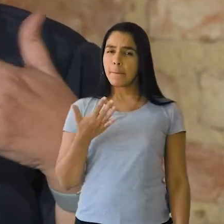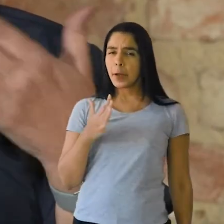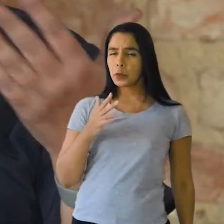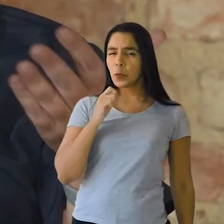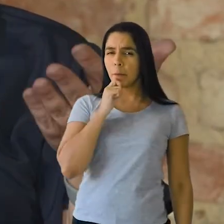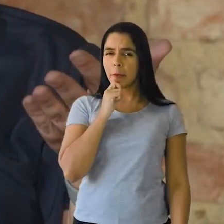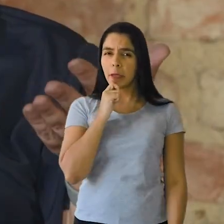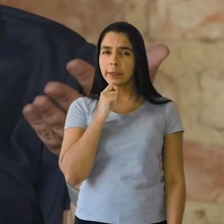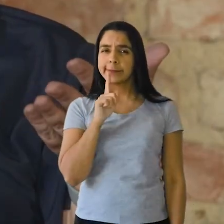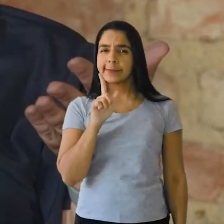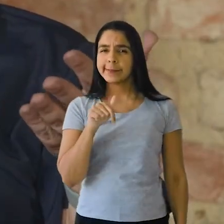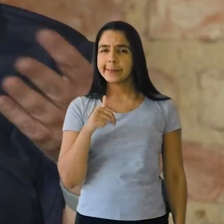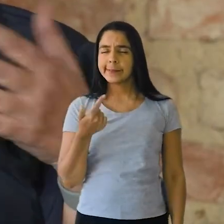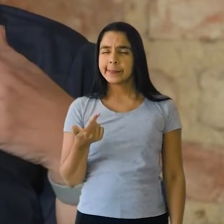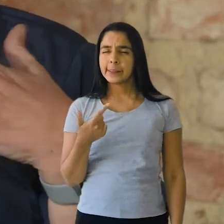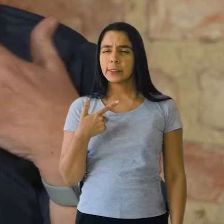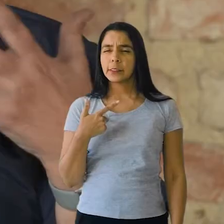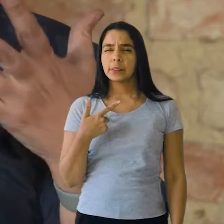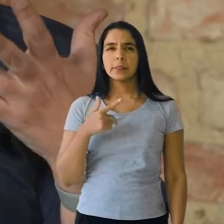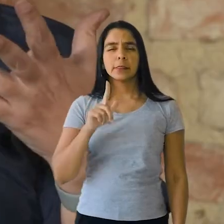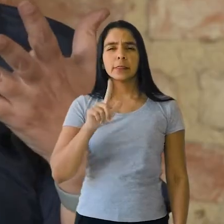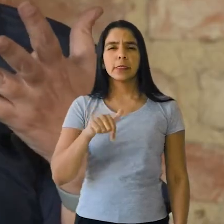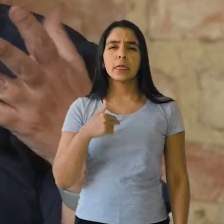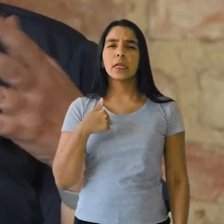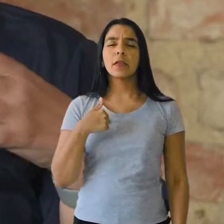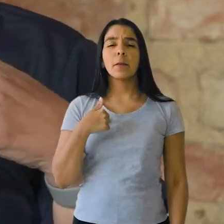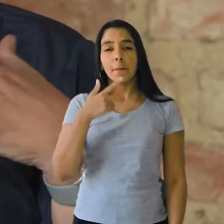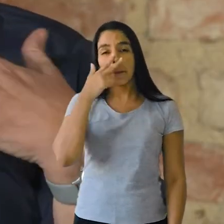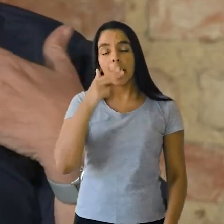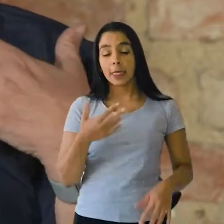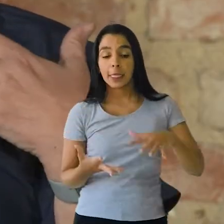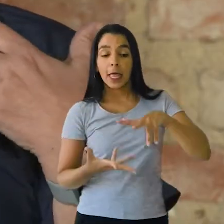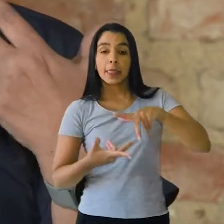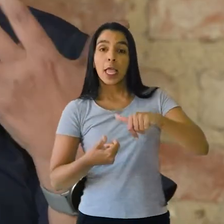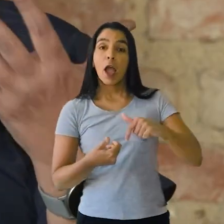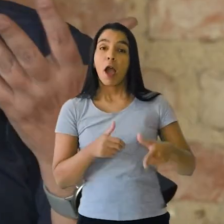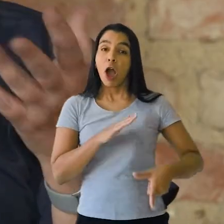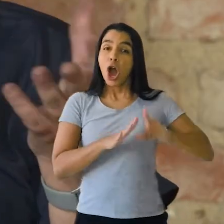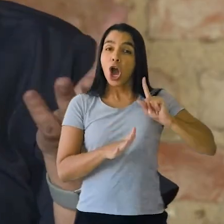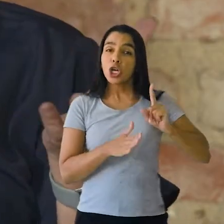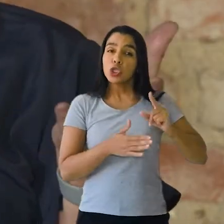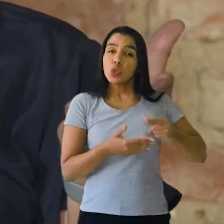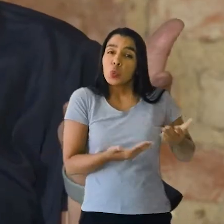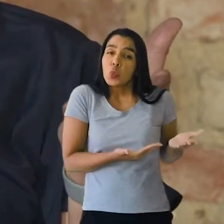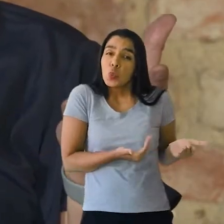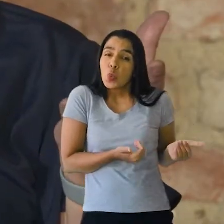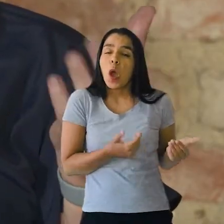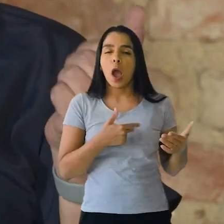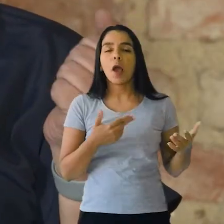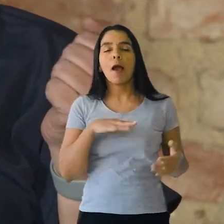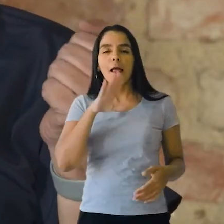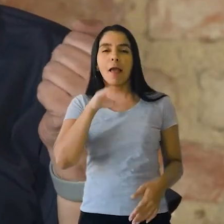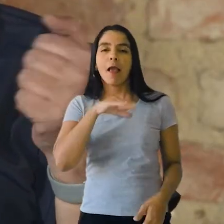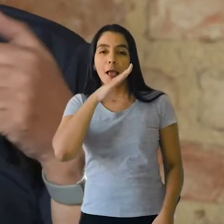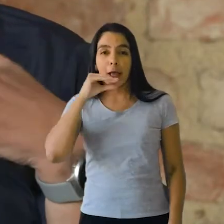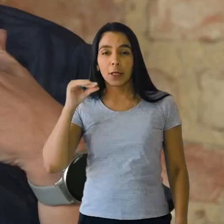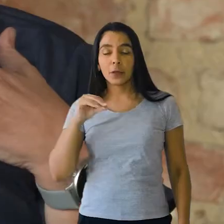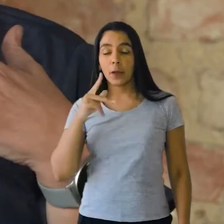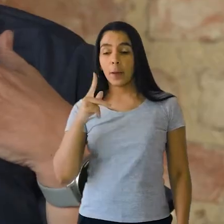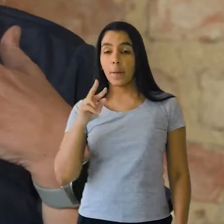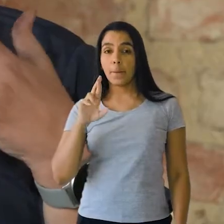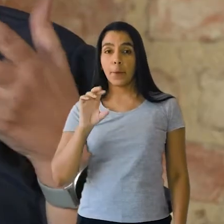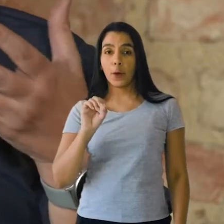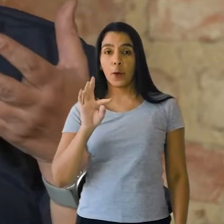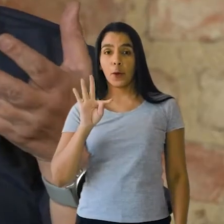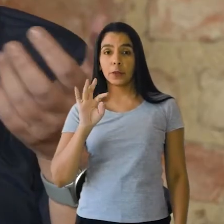Aqui a gente já está na Terra, aproximadamente numa sua adolescência, digamos assim, no